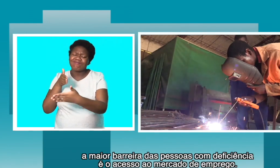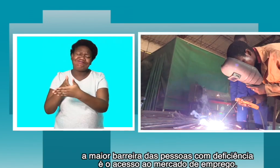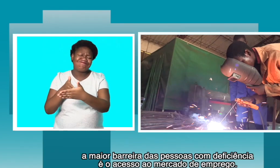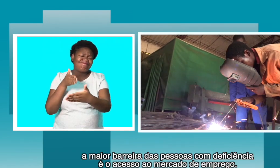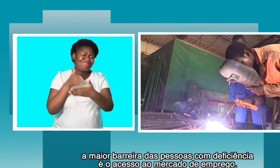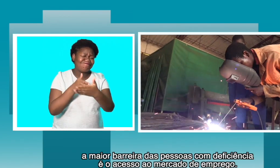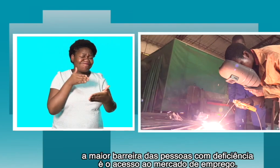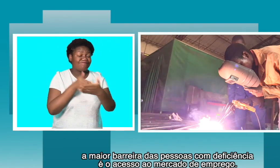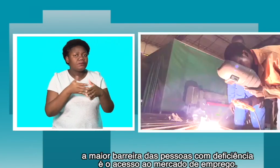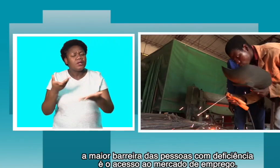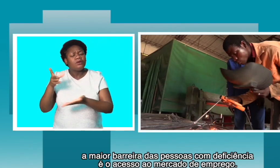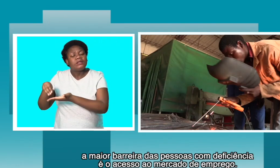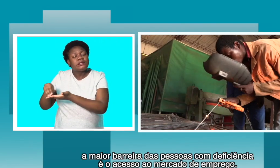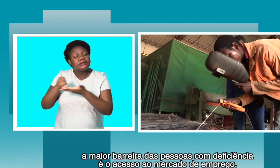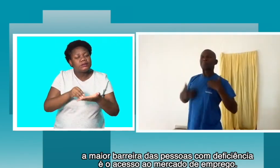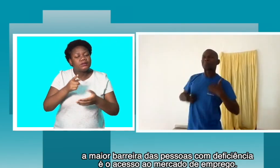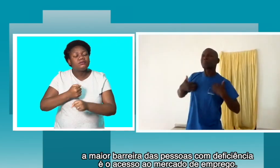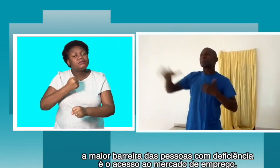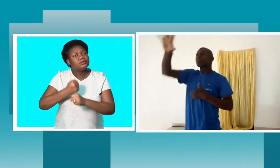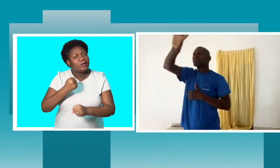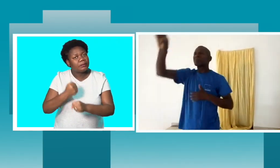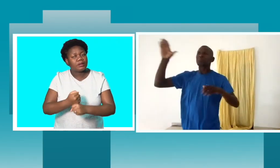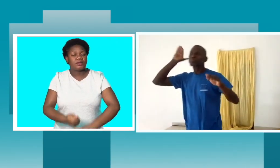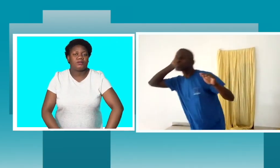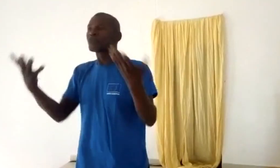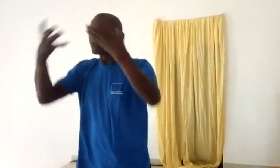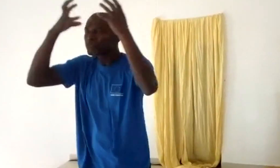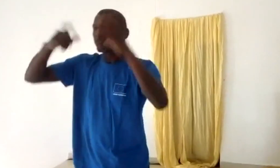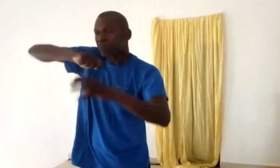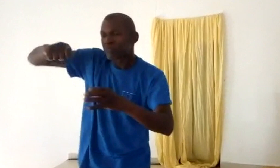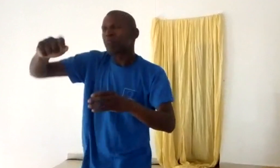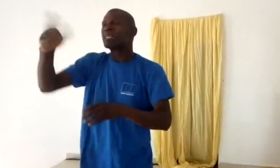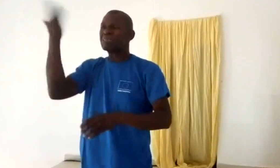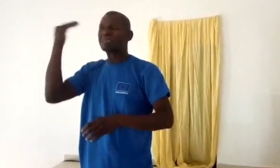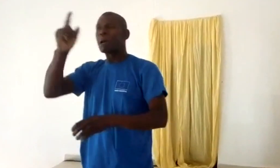pessoas com deficiência é o acesso ao mercado de trabalho.